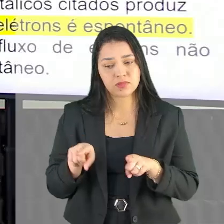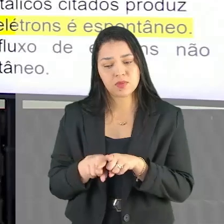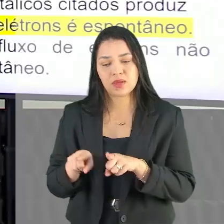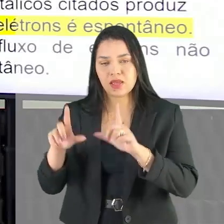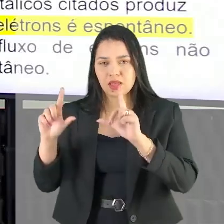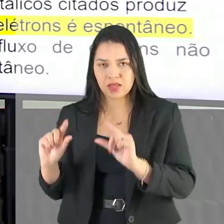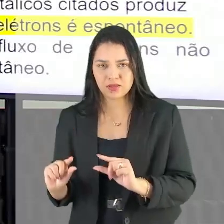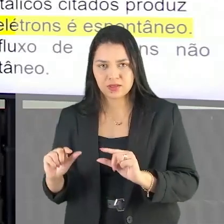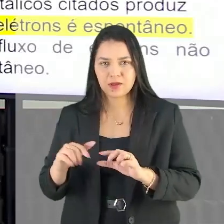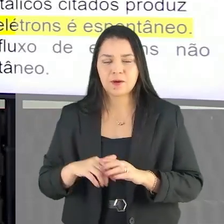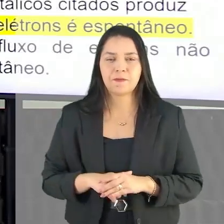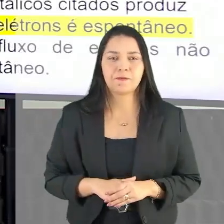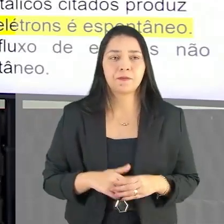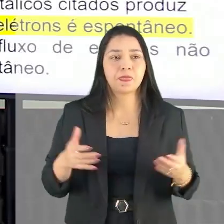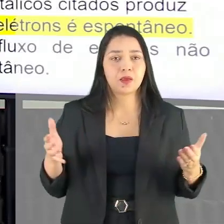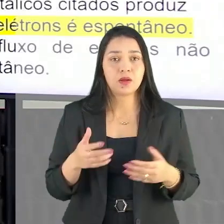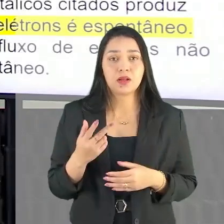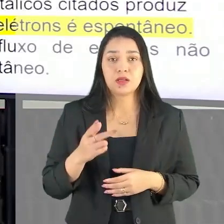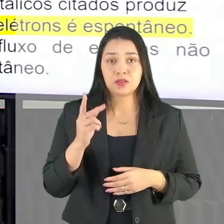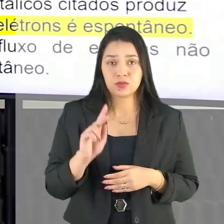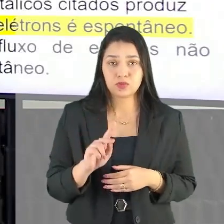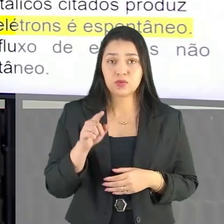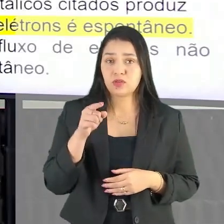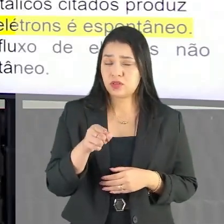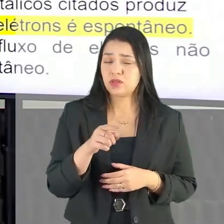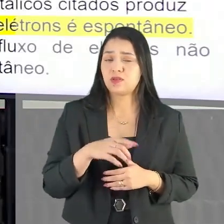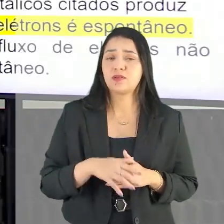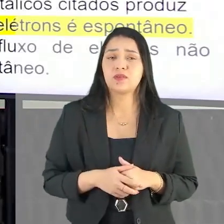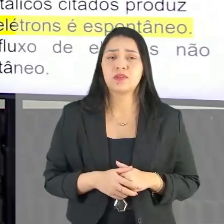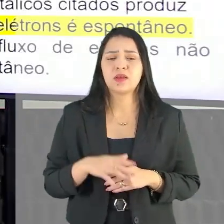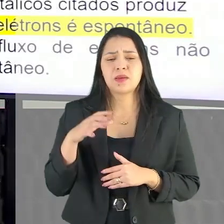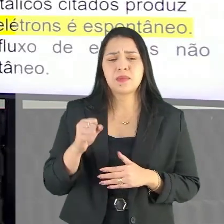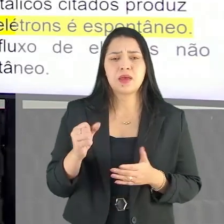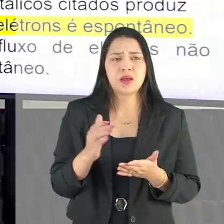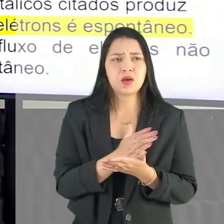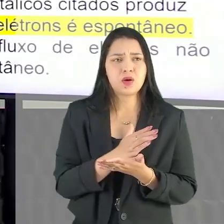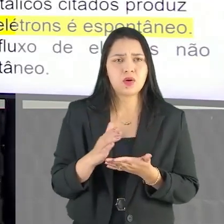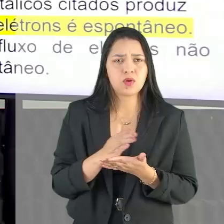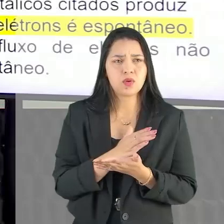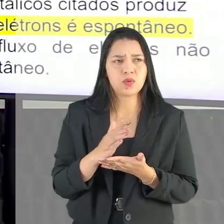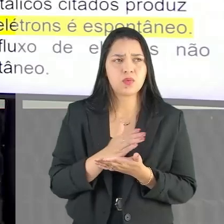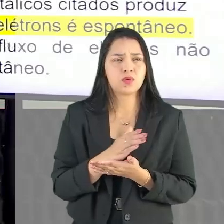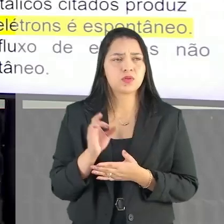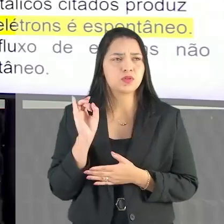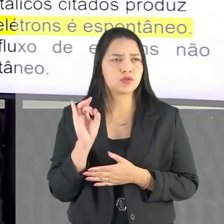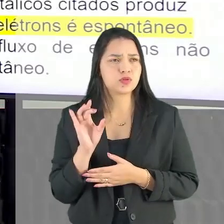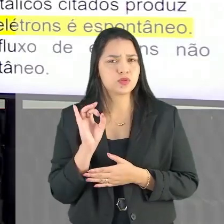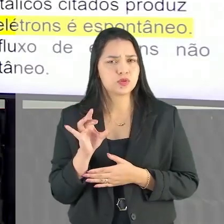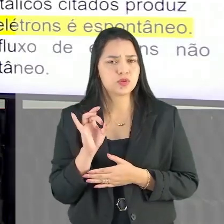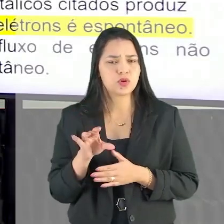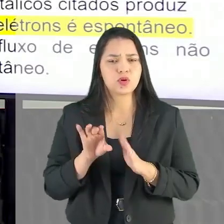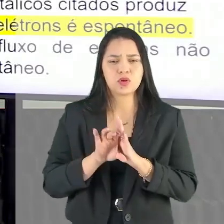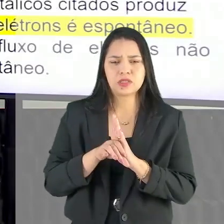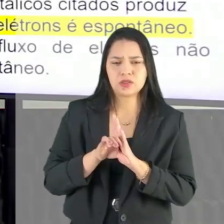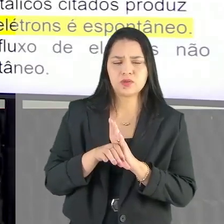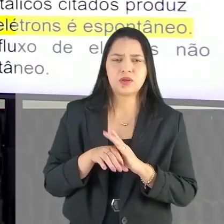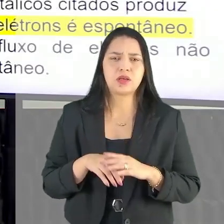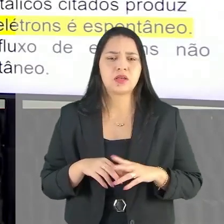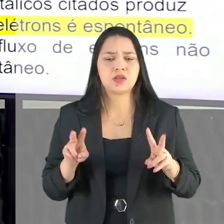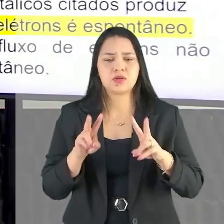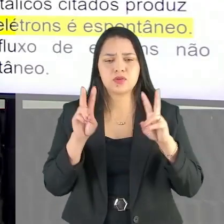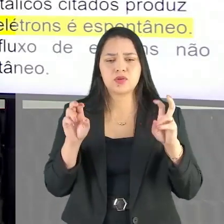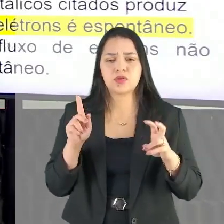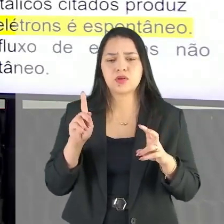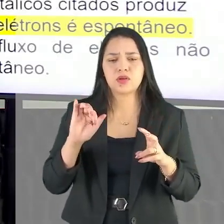redução. Agora chegou a tua vez. Pega algumas questões apenas conceituais sobre